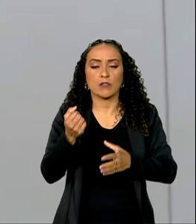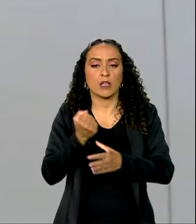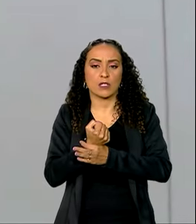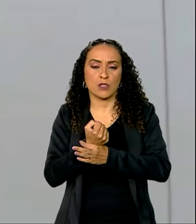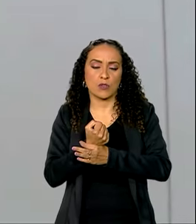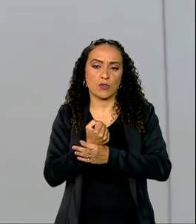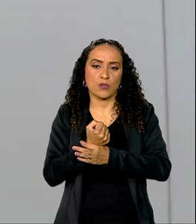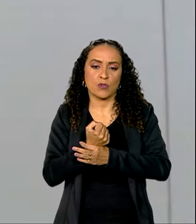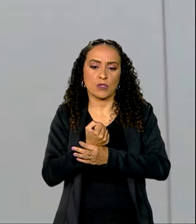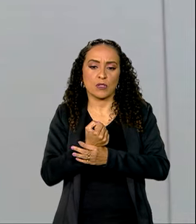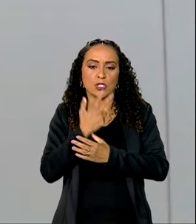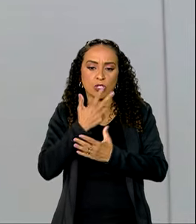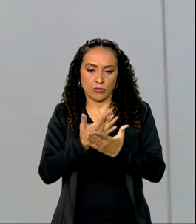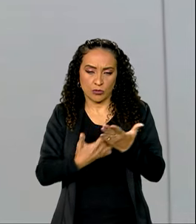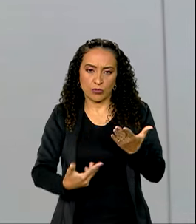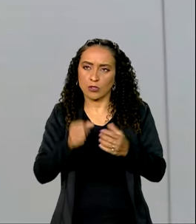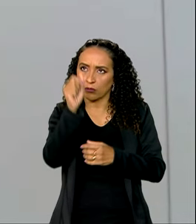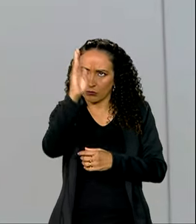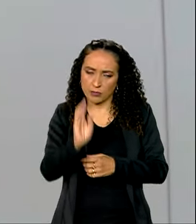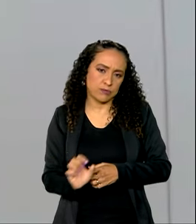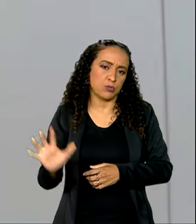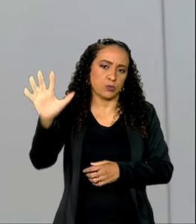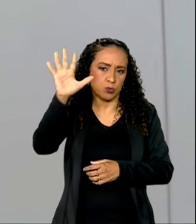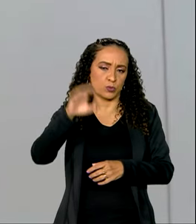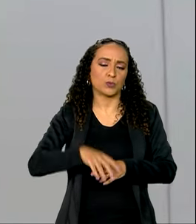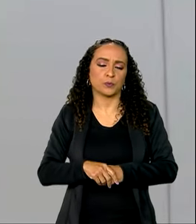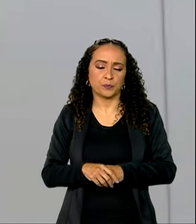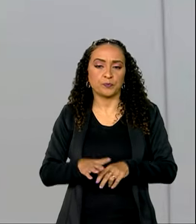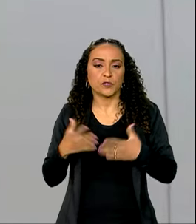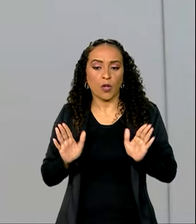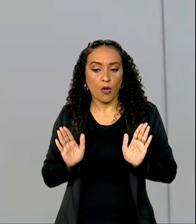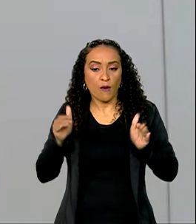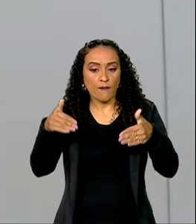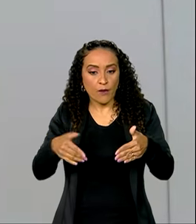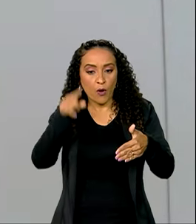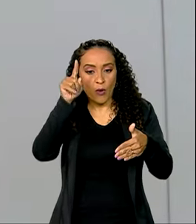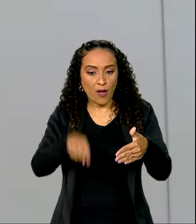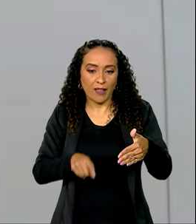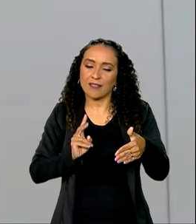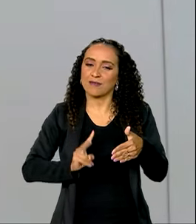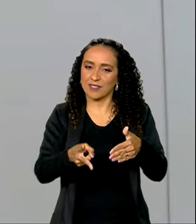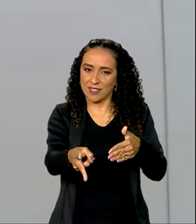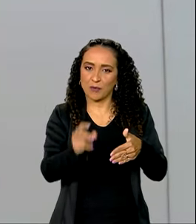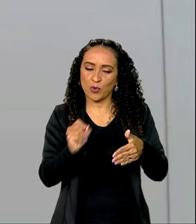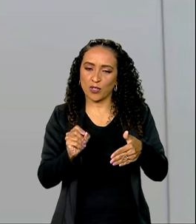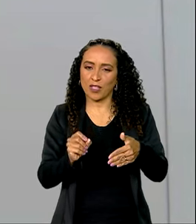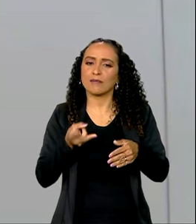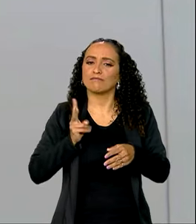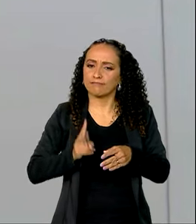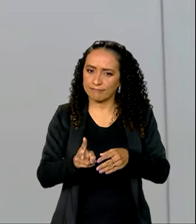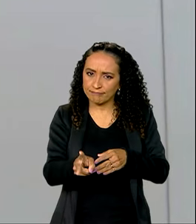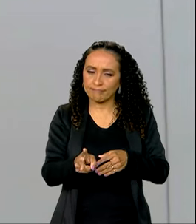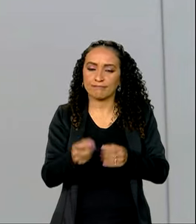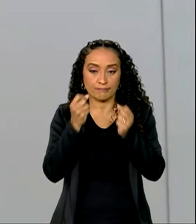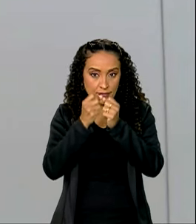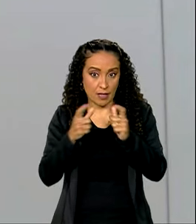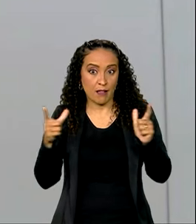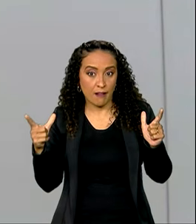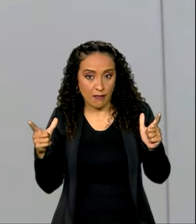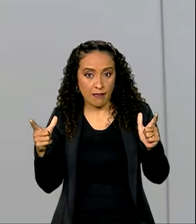segurança do sangue em todo o país. Então, o foco é o de sempre, manter